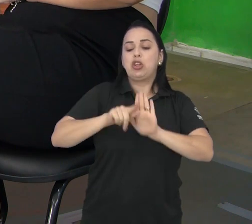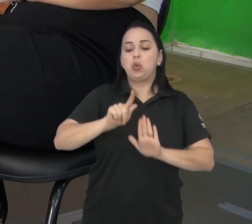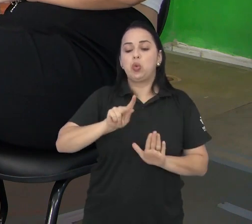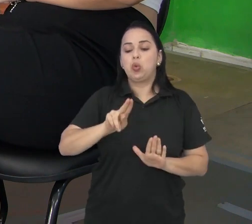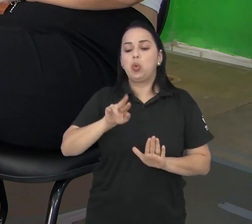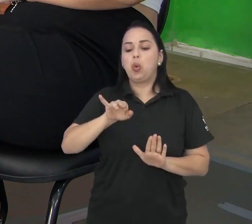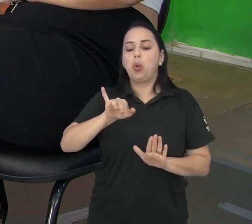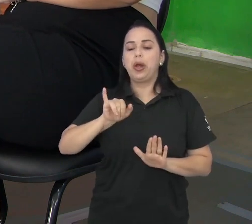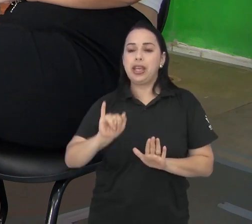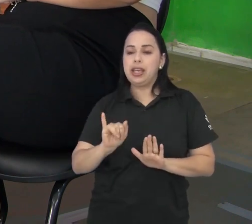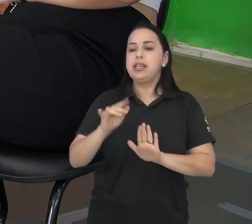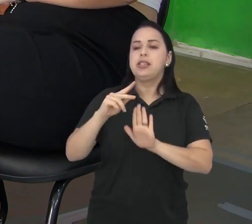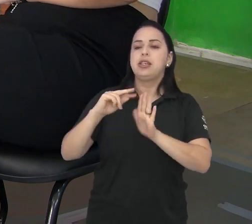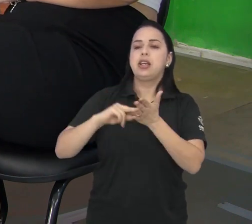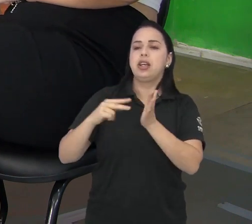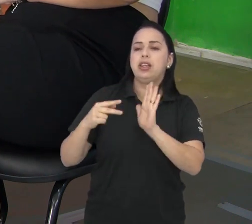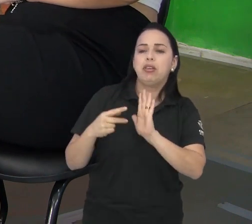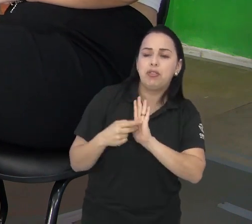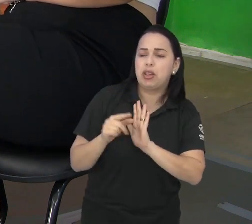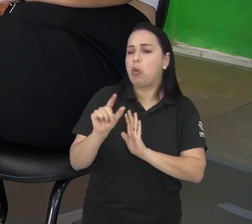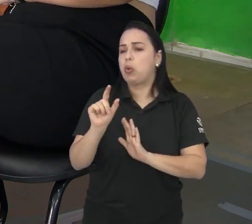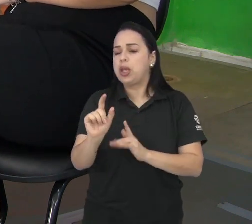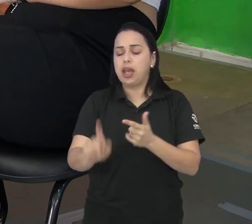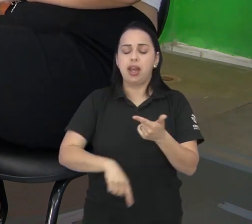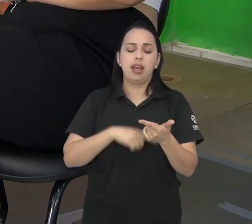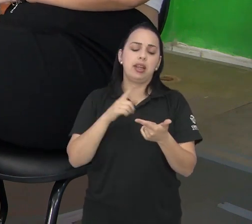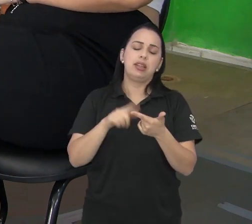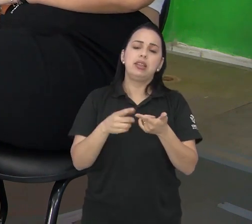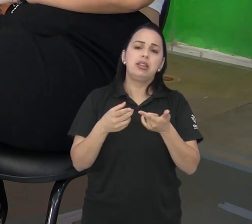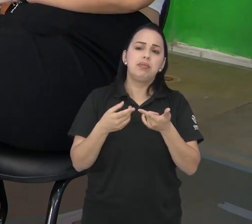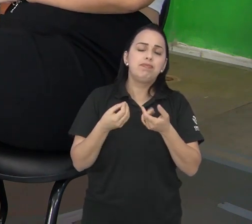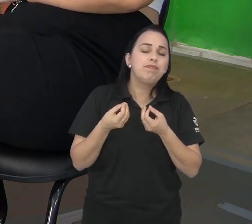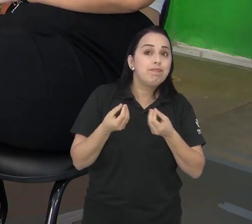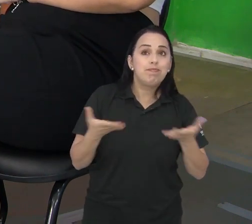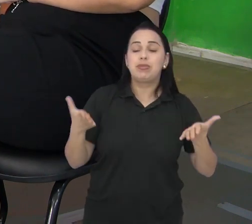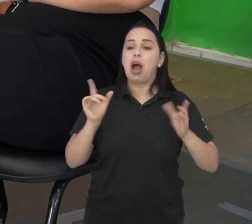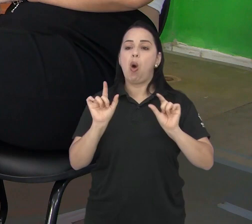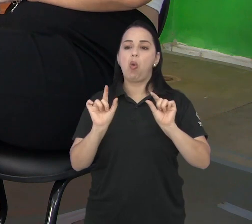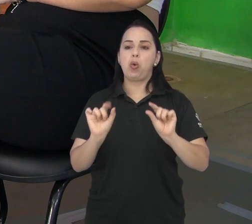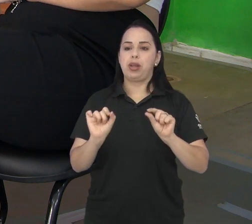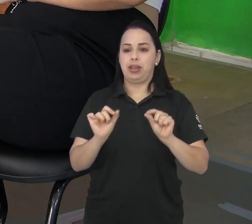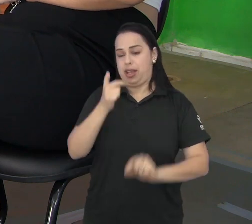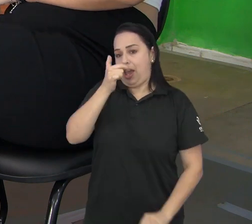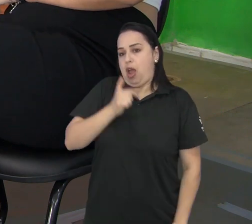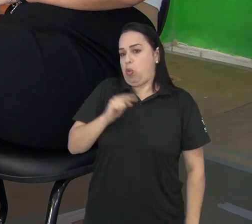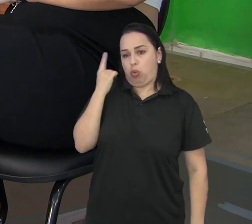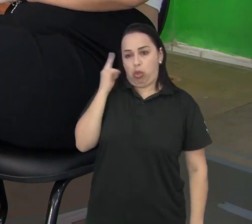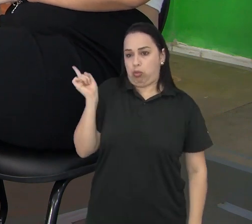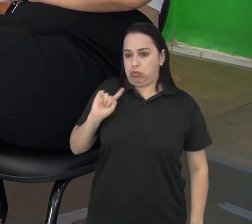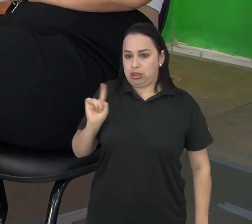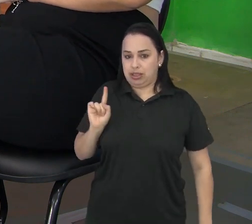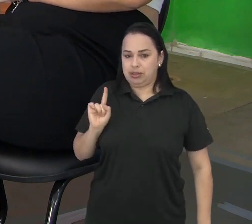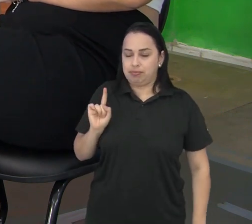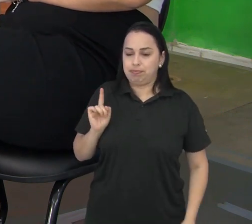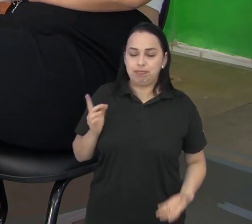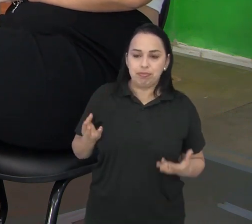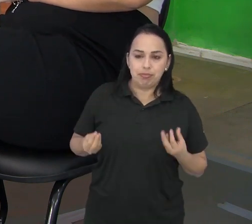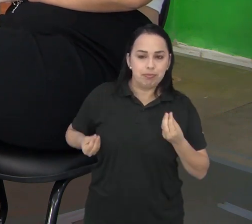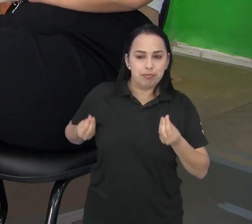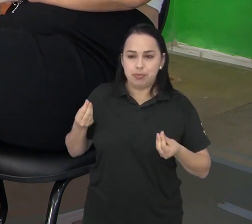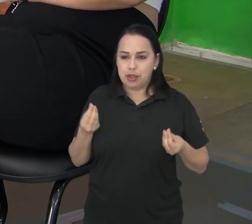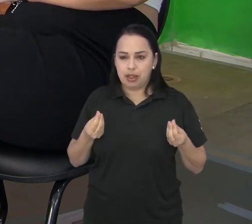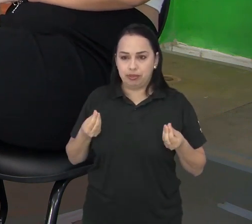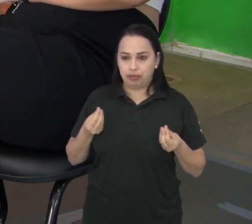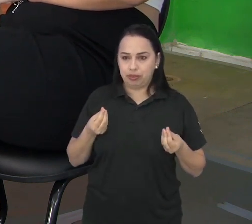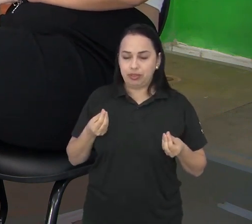ficar sabendo mesmo o que é, o que proporciona, até... Eu não sei, sabe, como